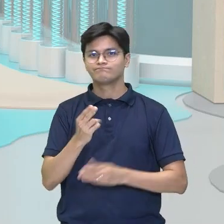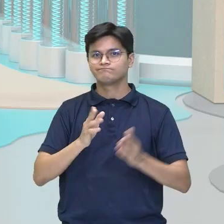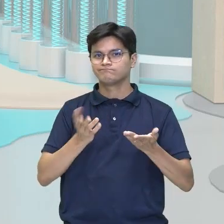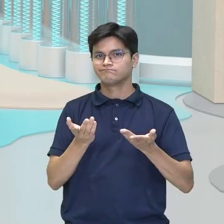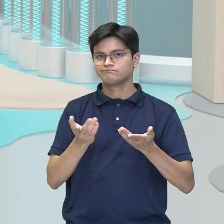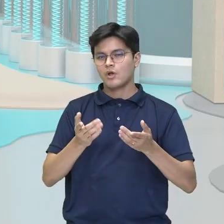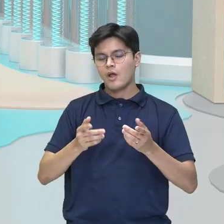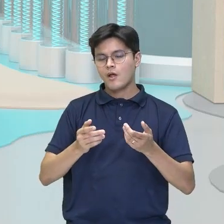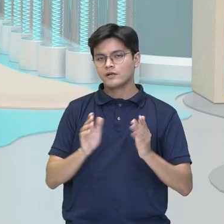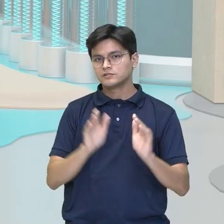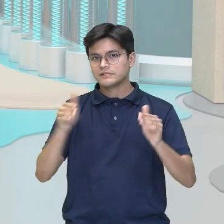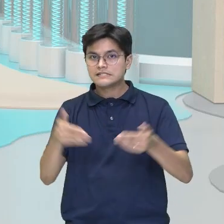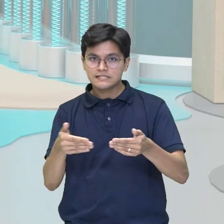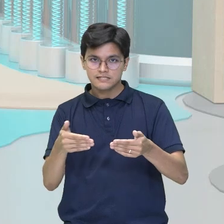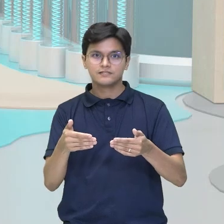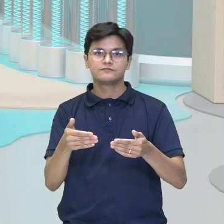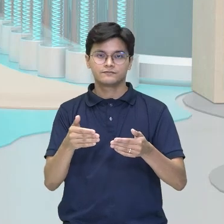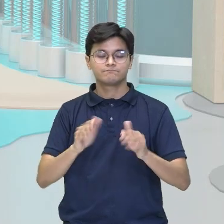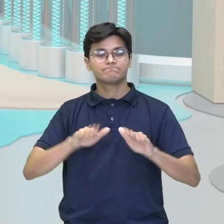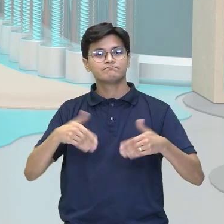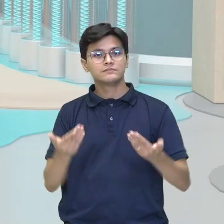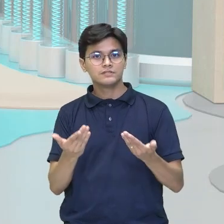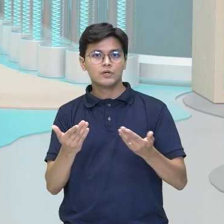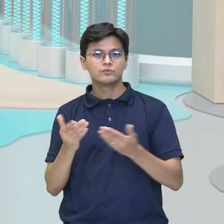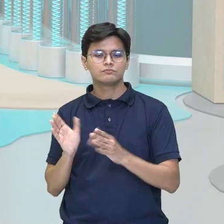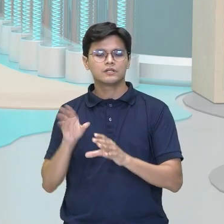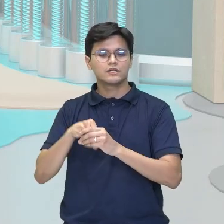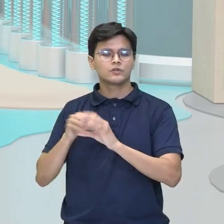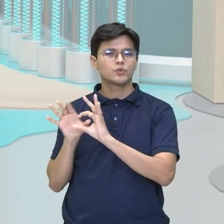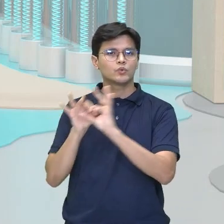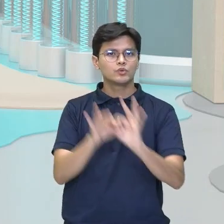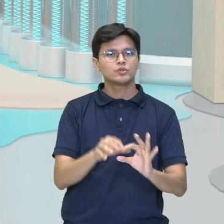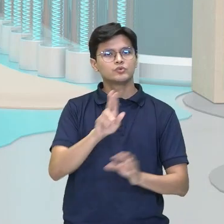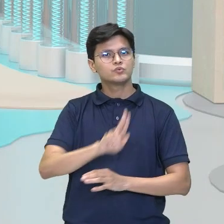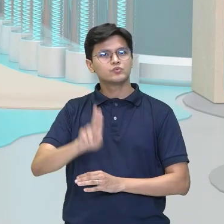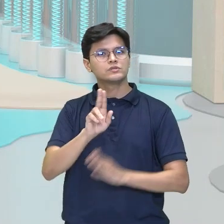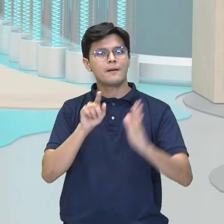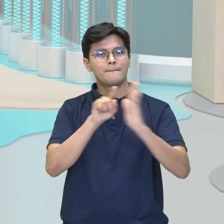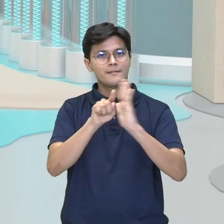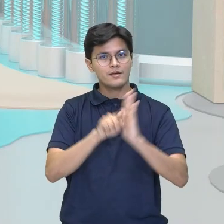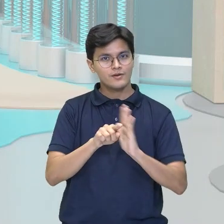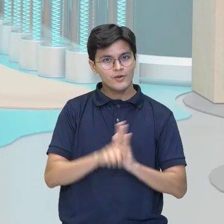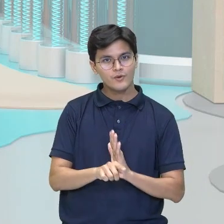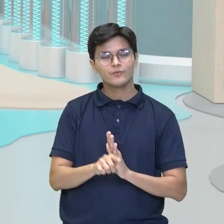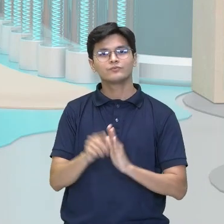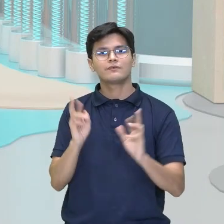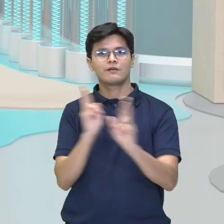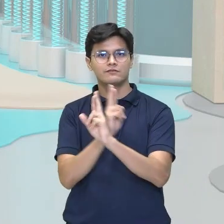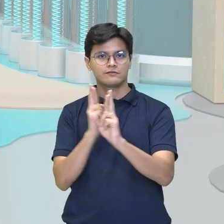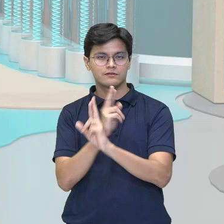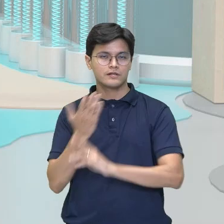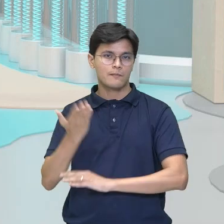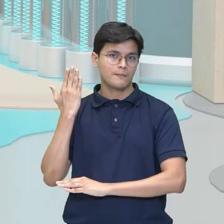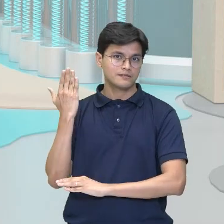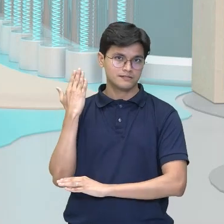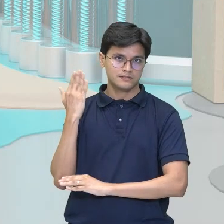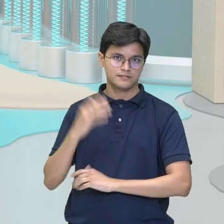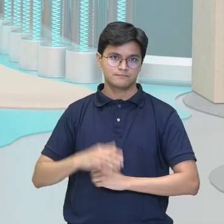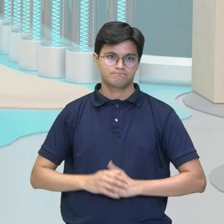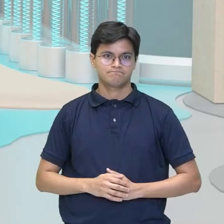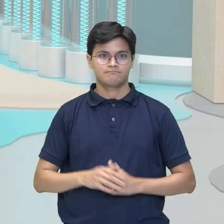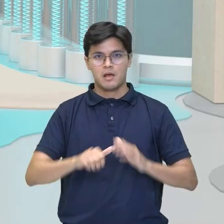vamos trabalhar o uso de perguntas no passado. Vamos ver aqui uma perguntinha